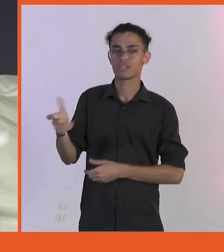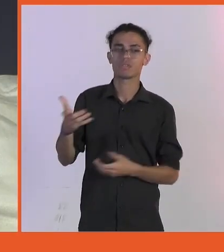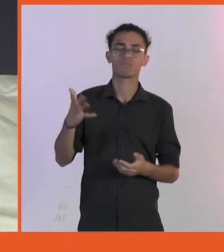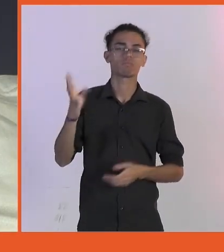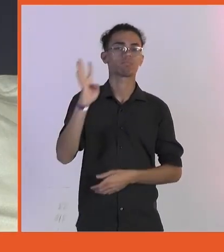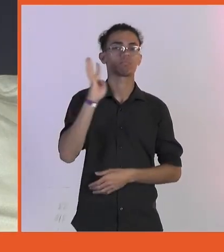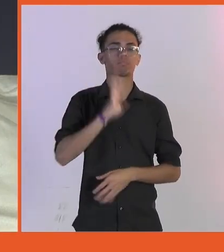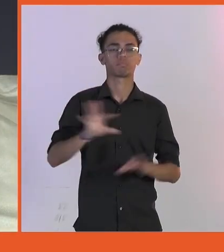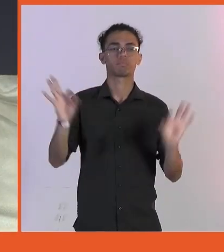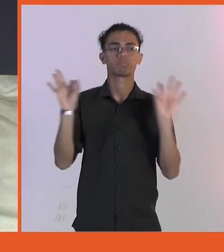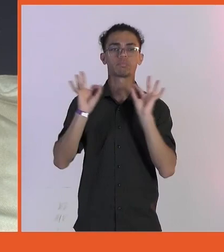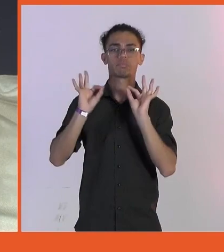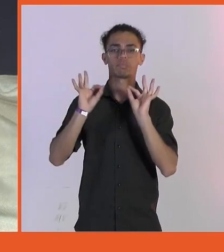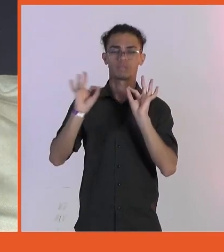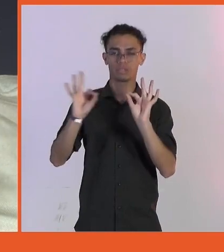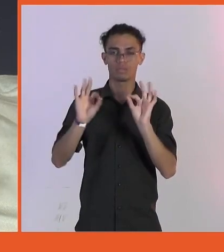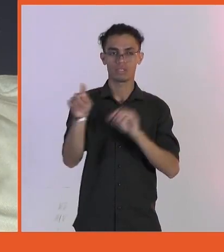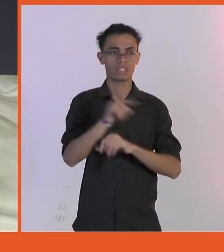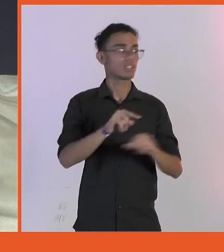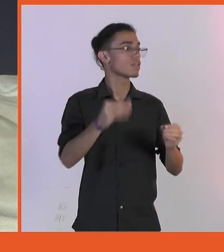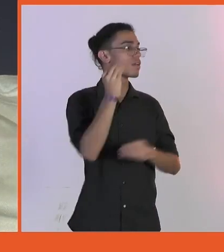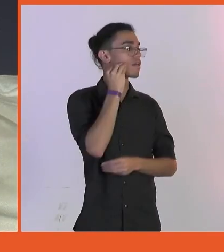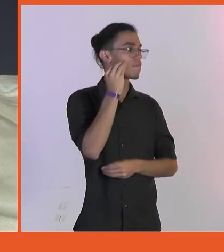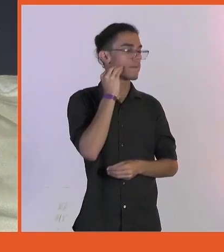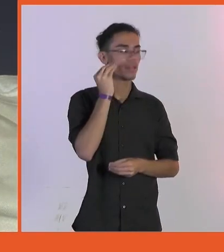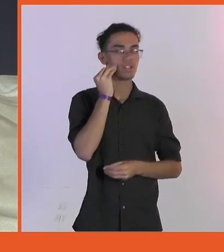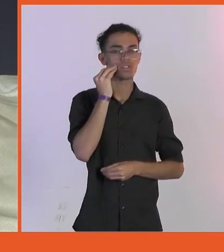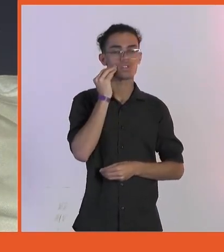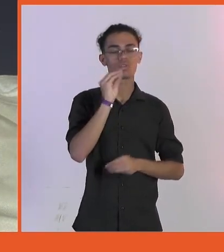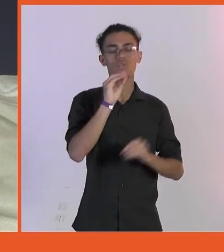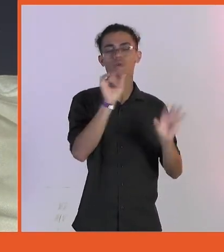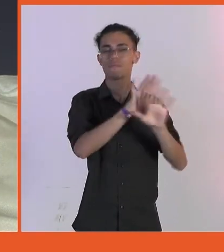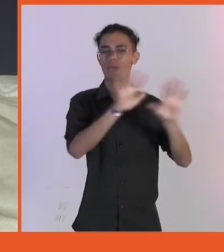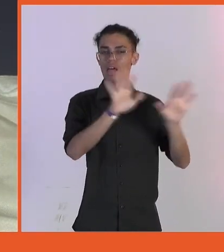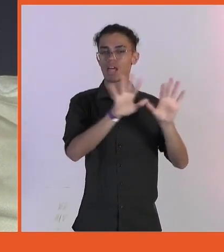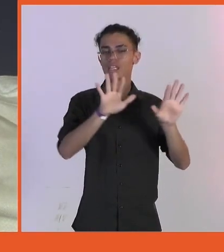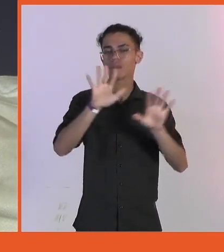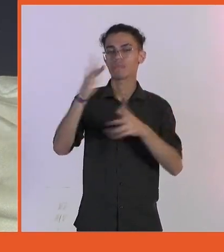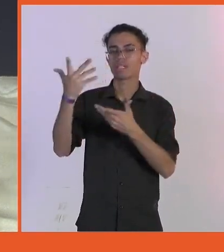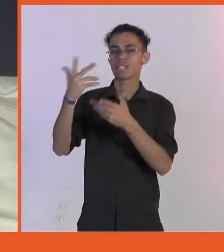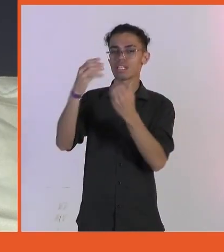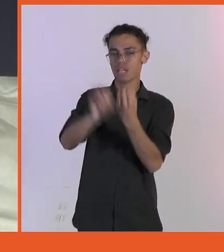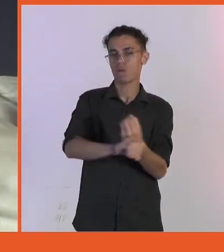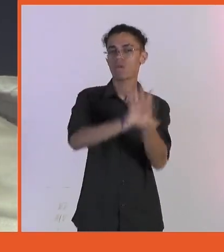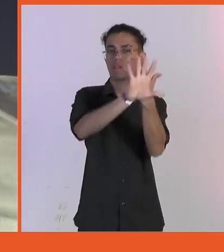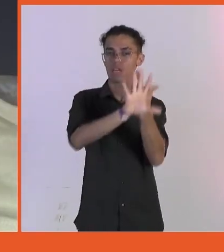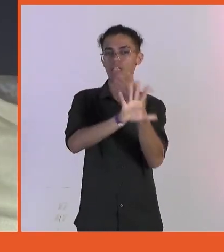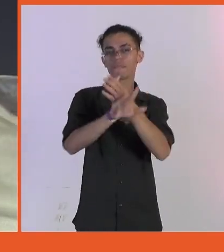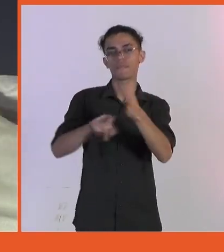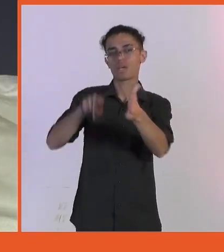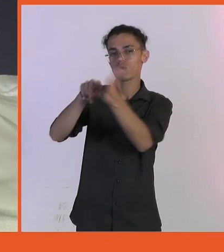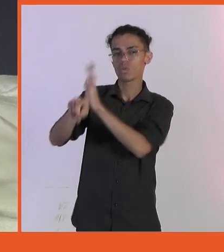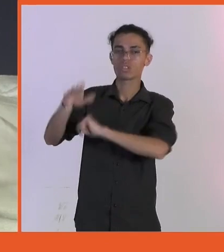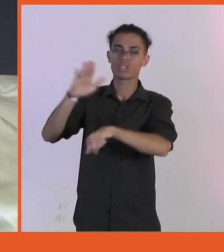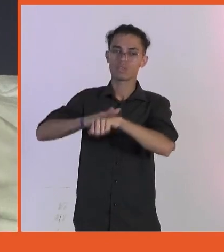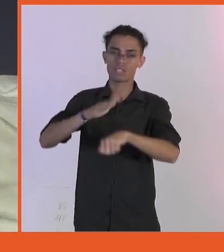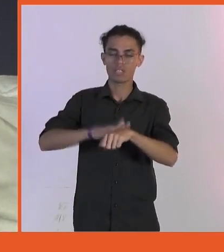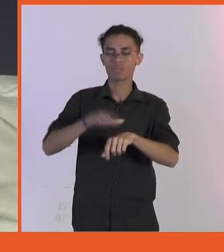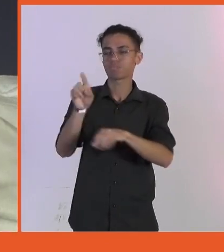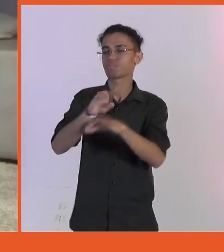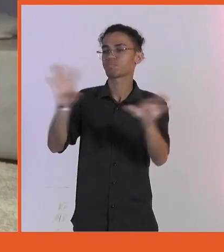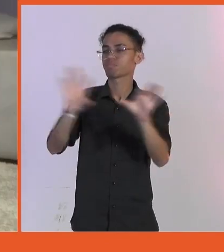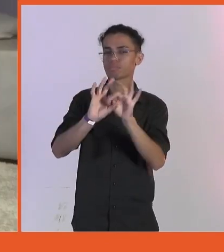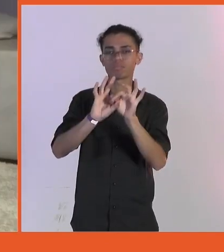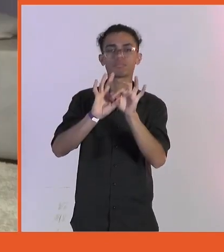quiserem se despedir do pessoal, mandar um beijo para quem está assistindo a gente online, que eles mandaram perguntas também, podem ficar à